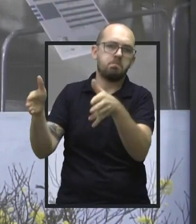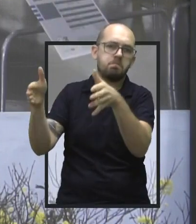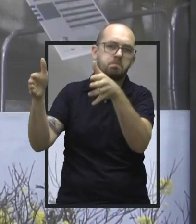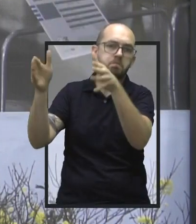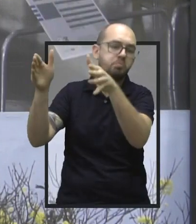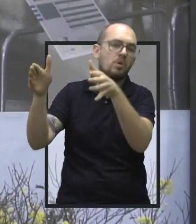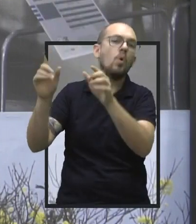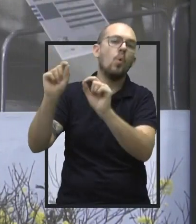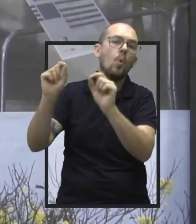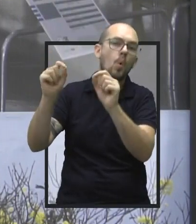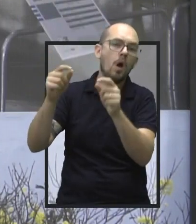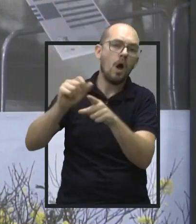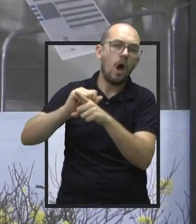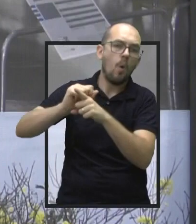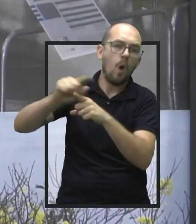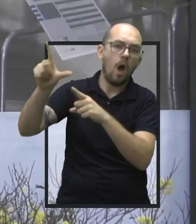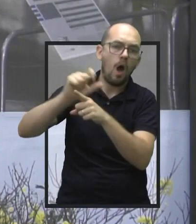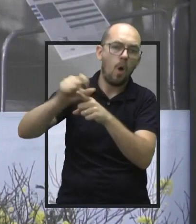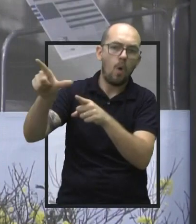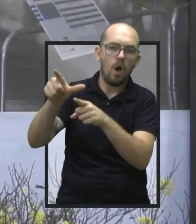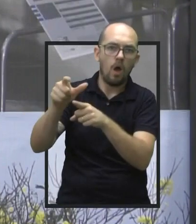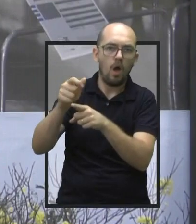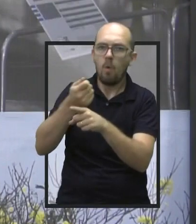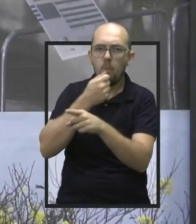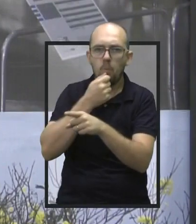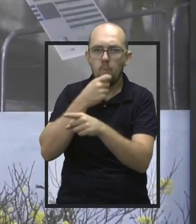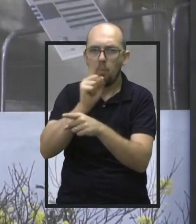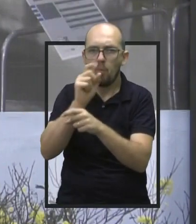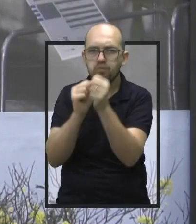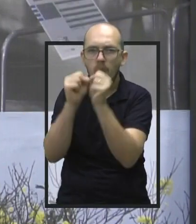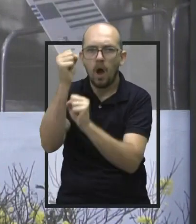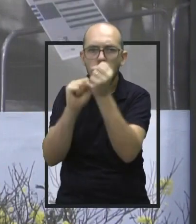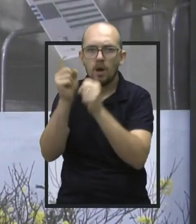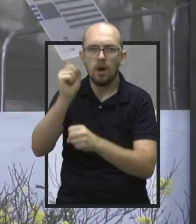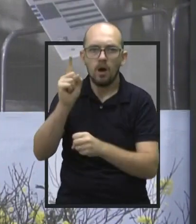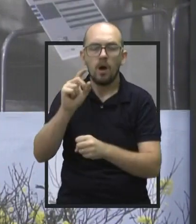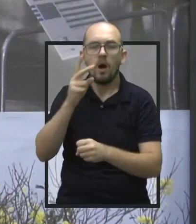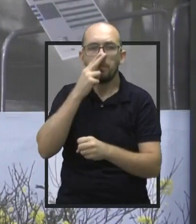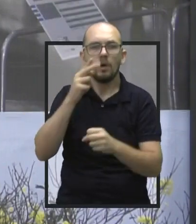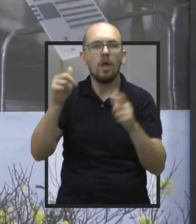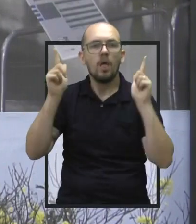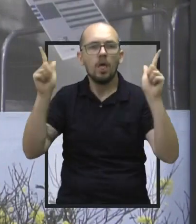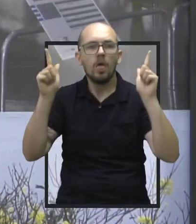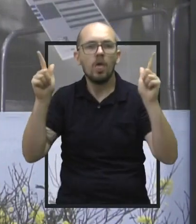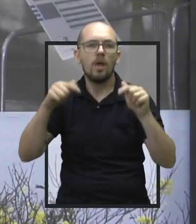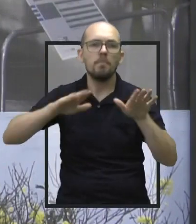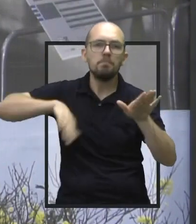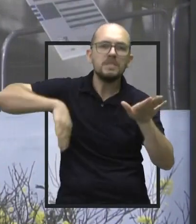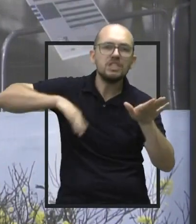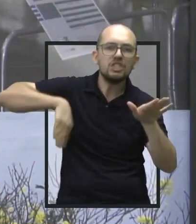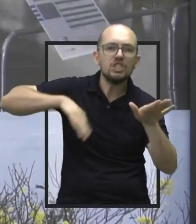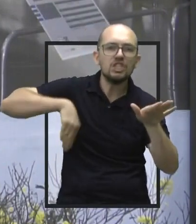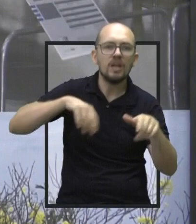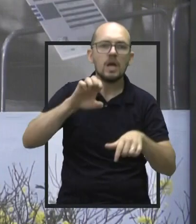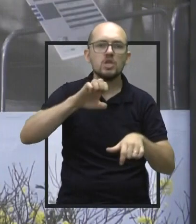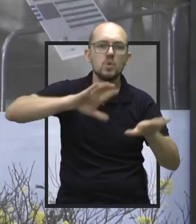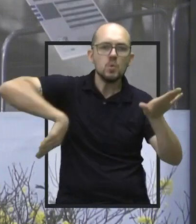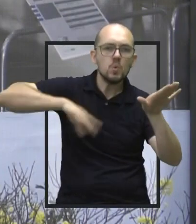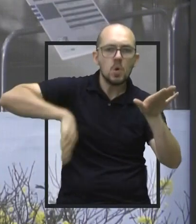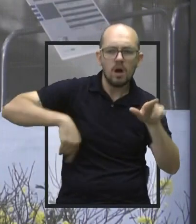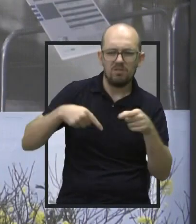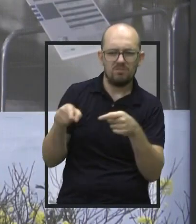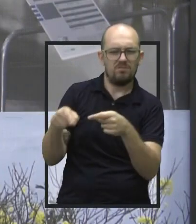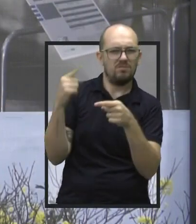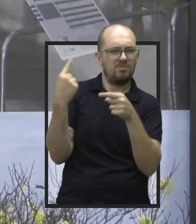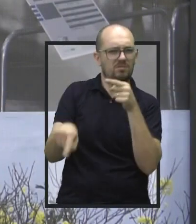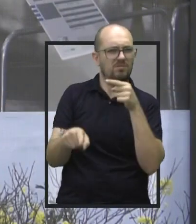para aluguéis, né, e para ser usados de final de semana, com piscina então assim, a